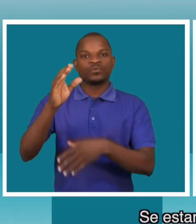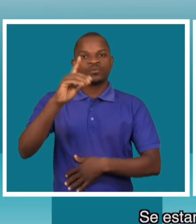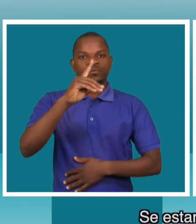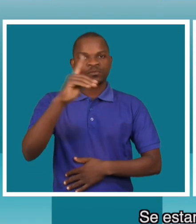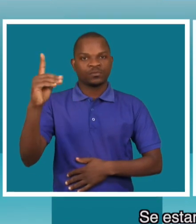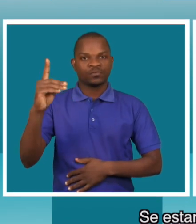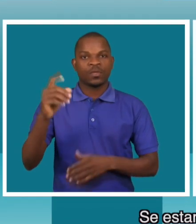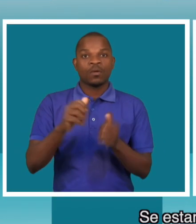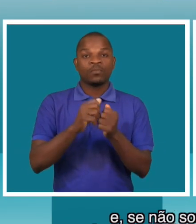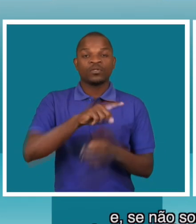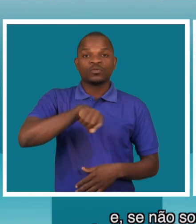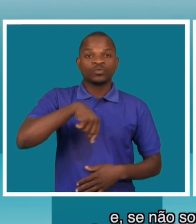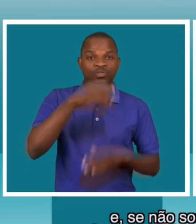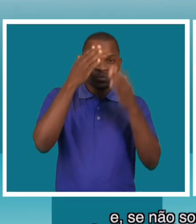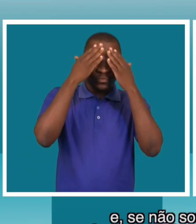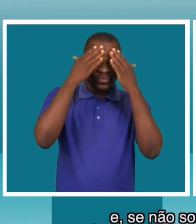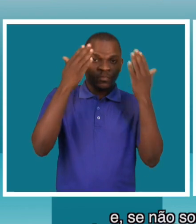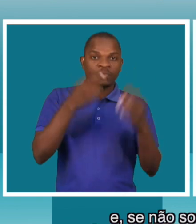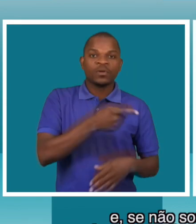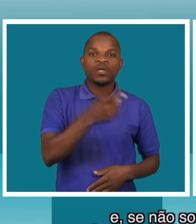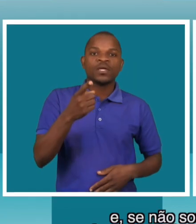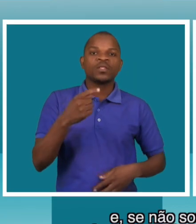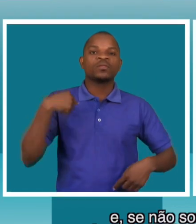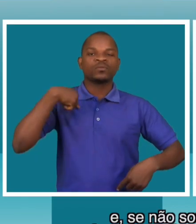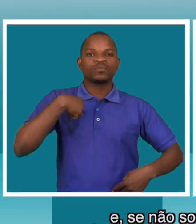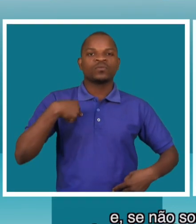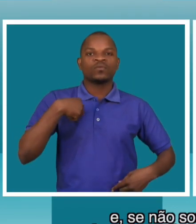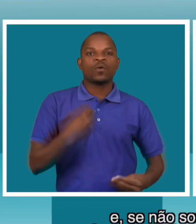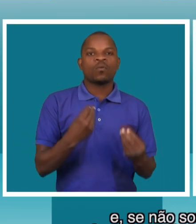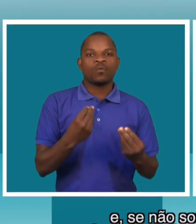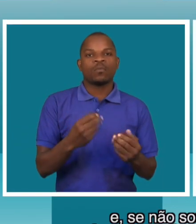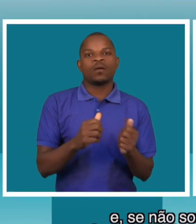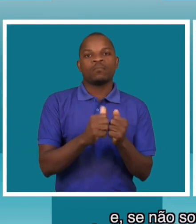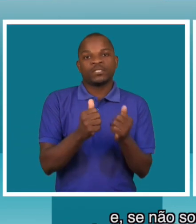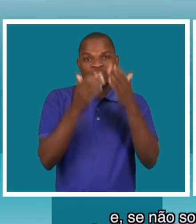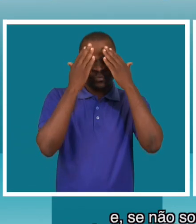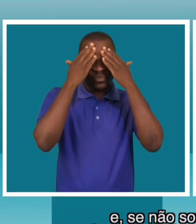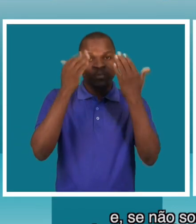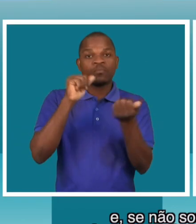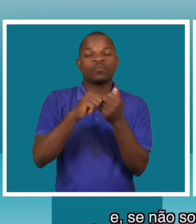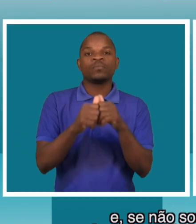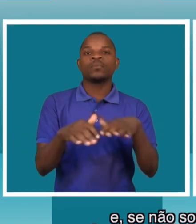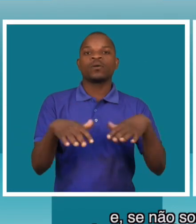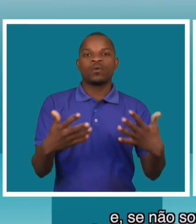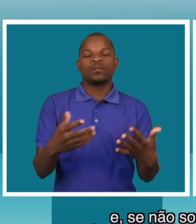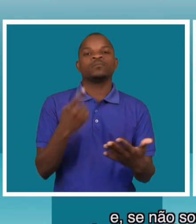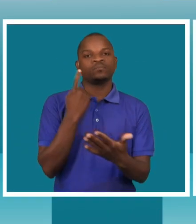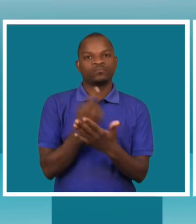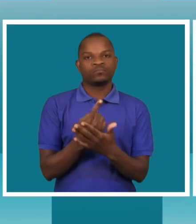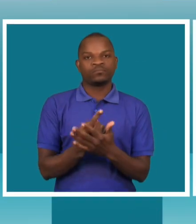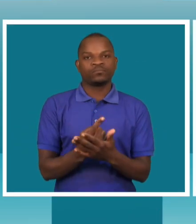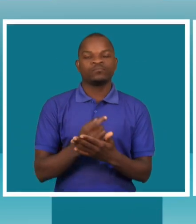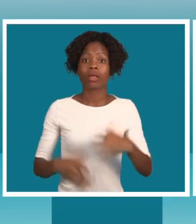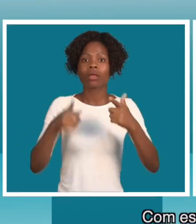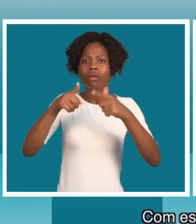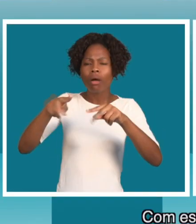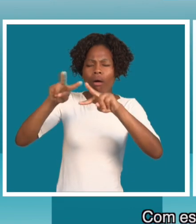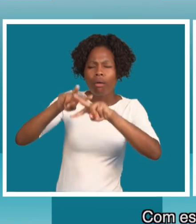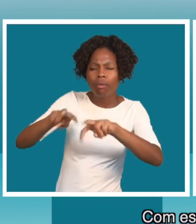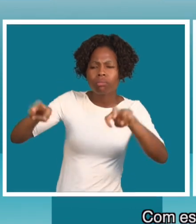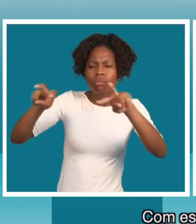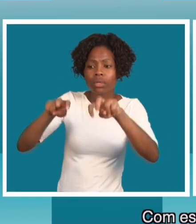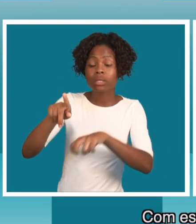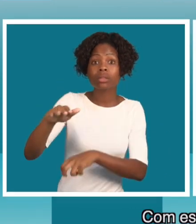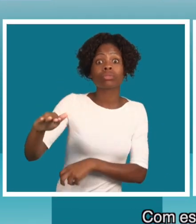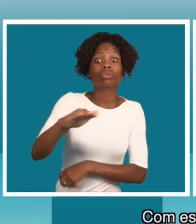deficiência, se nós não sabemos até que ponto eles são afetados, mantemos a dimensão do problema. Então, isso é importante. Com